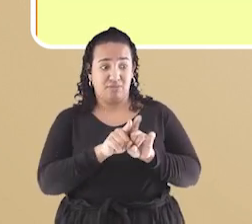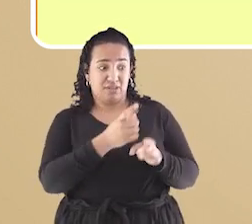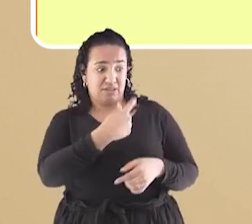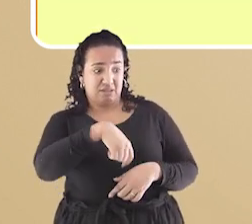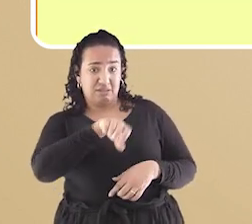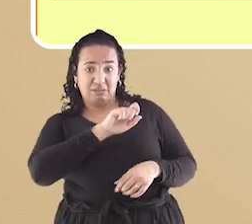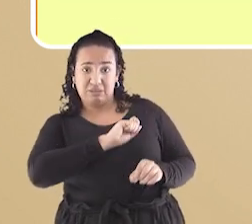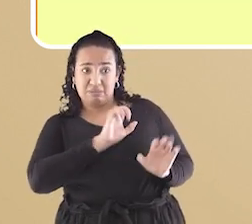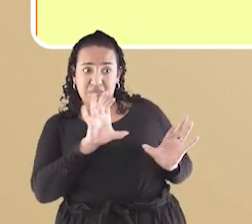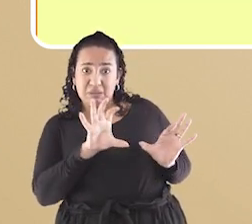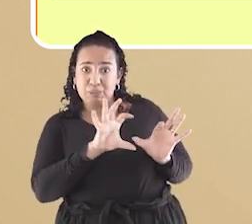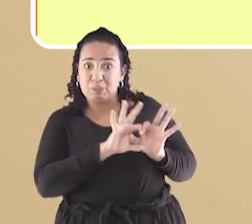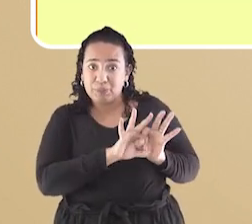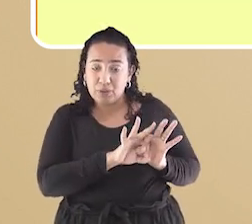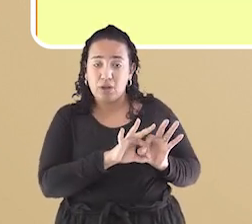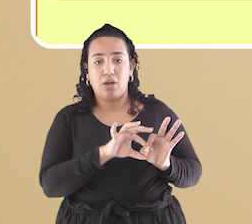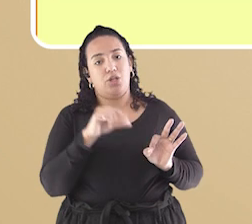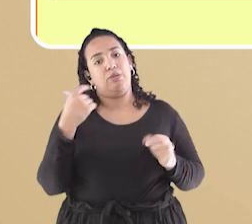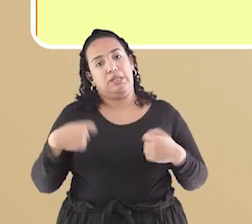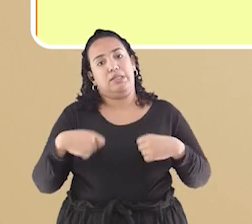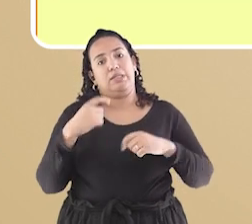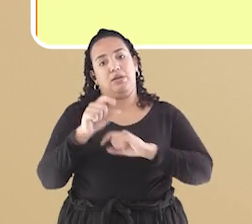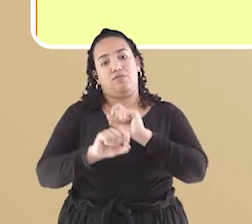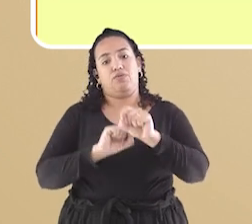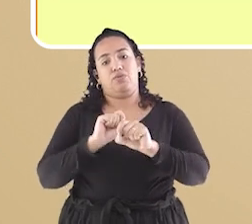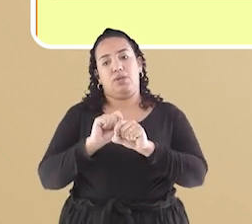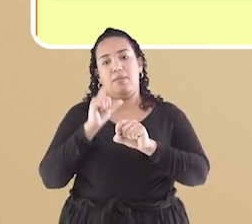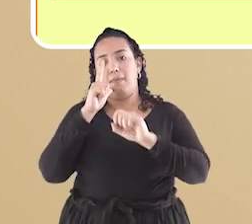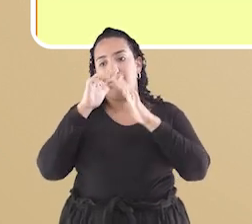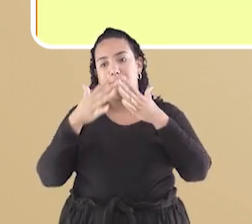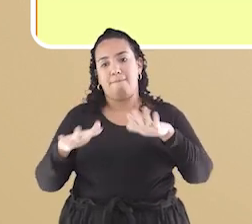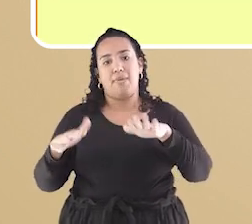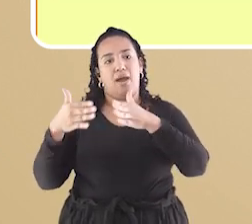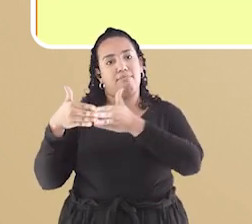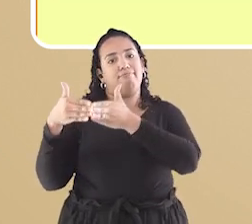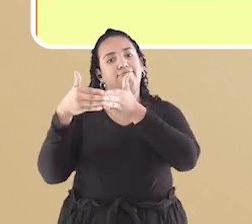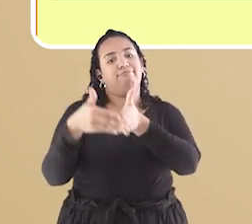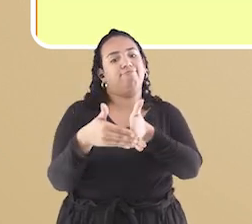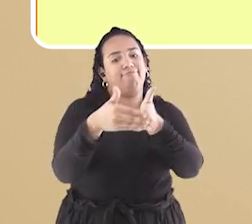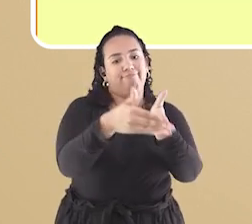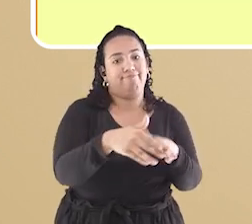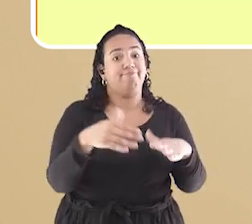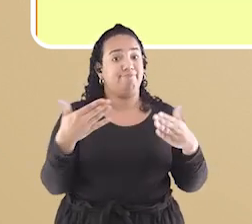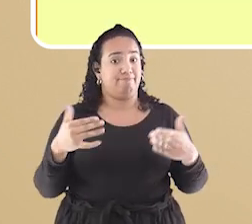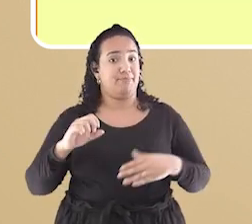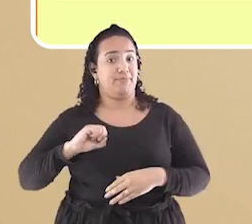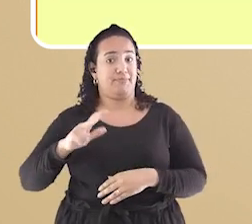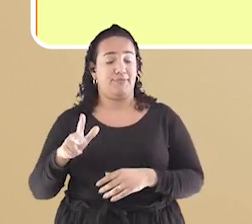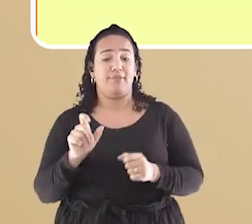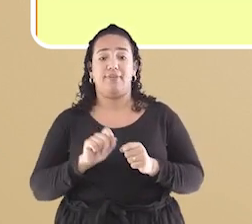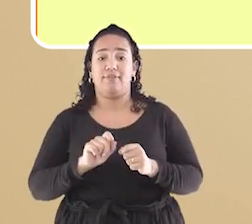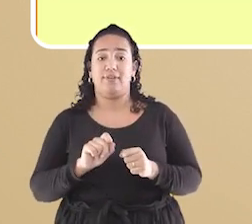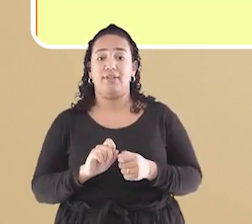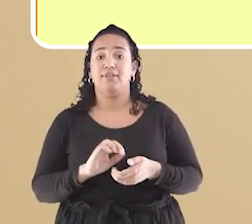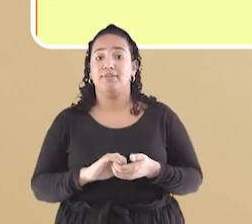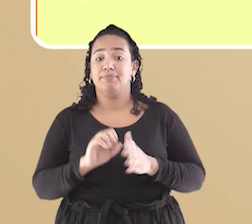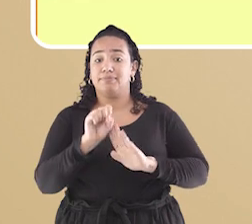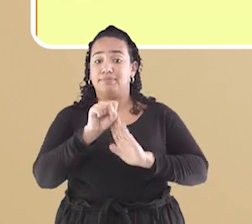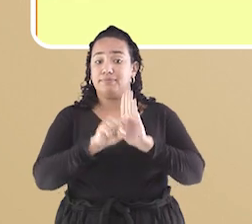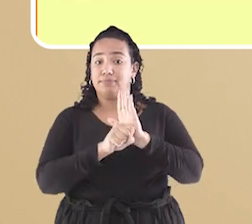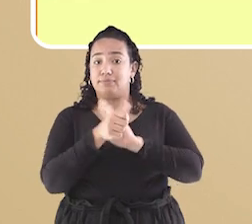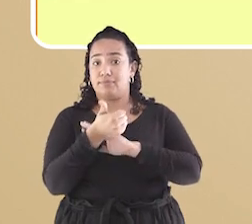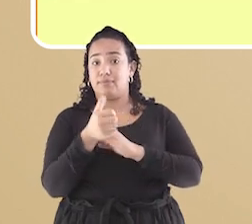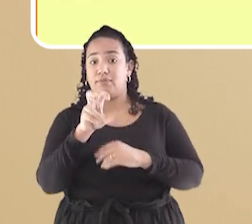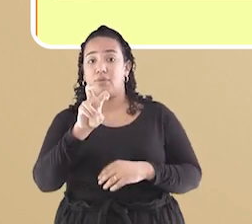única opção era se expandir através do mar. E assim a nação portuguesa fez. Ainda no século XV, conquistou a costa